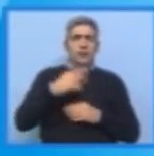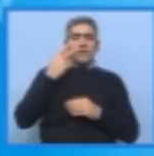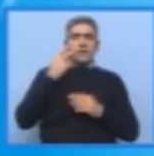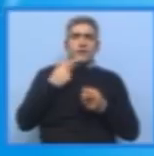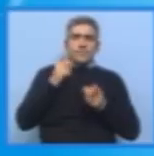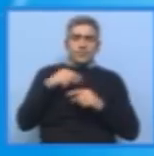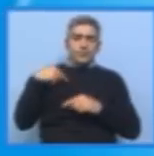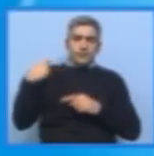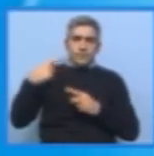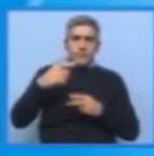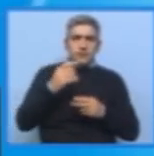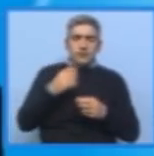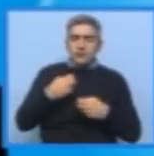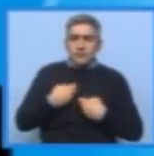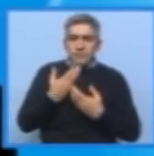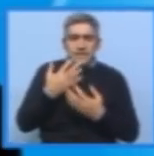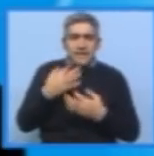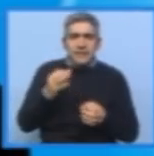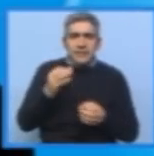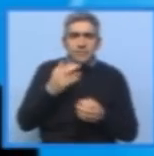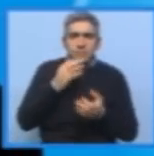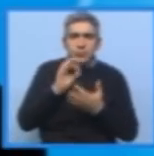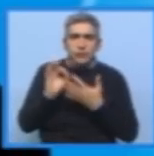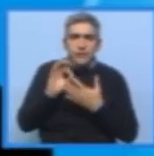reviver pelos gestos mais simples, mais concretos.